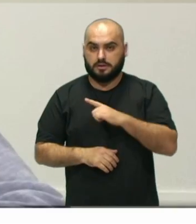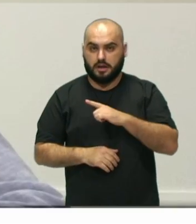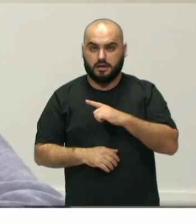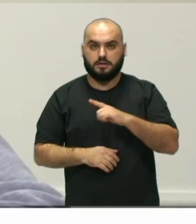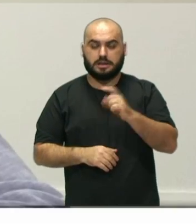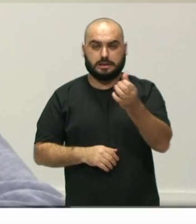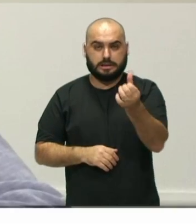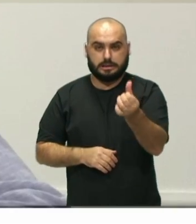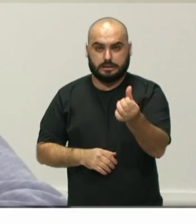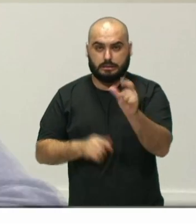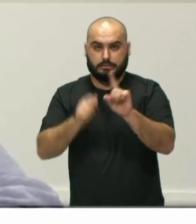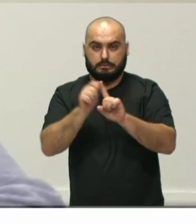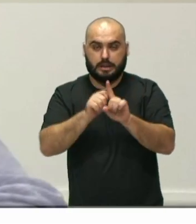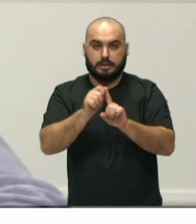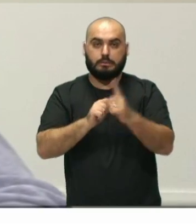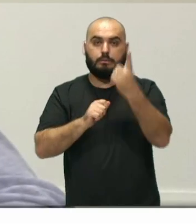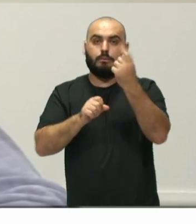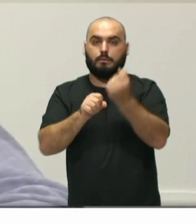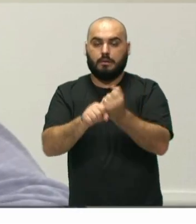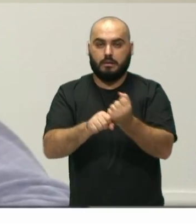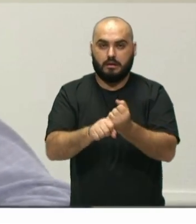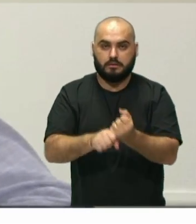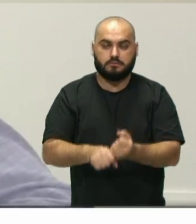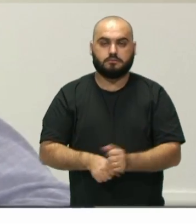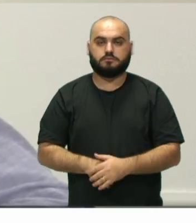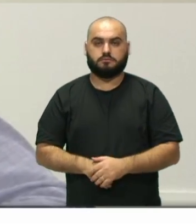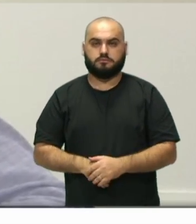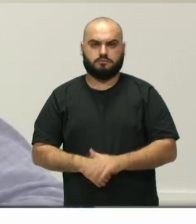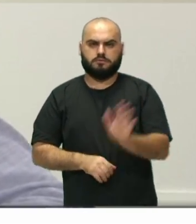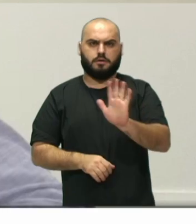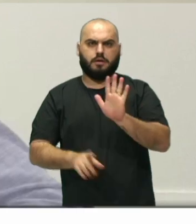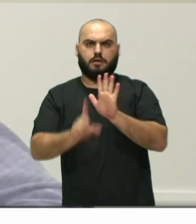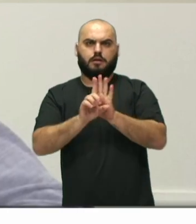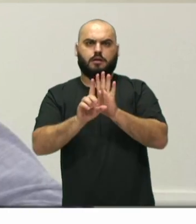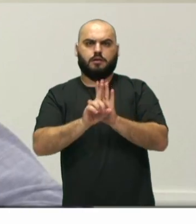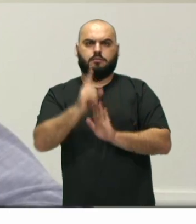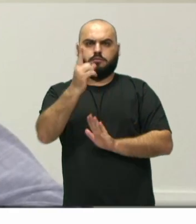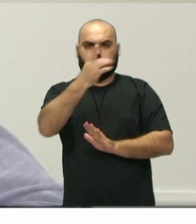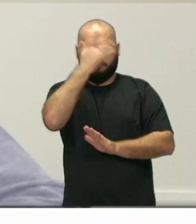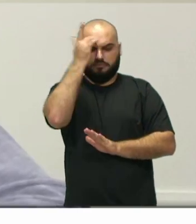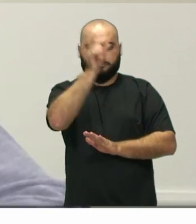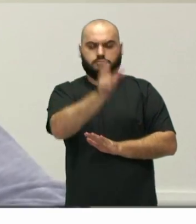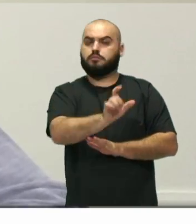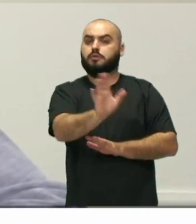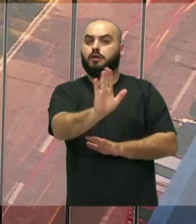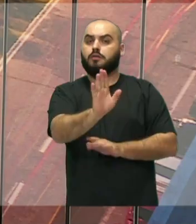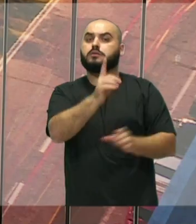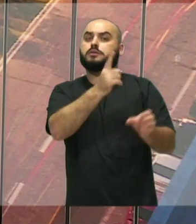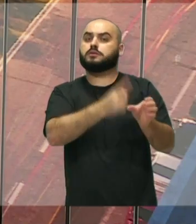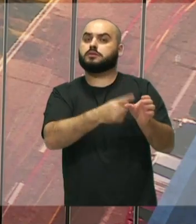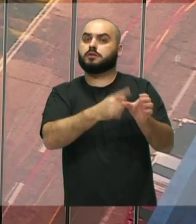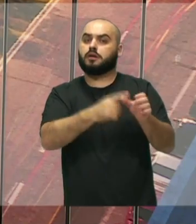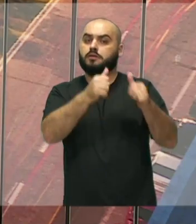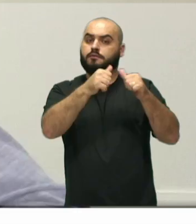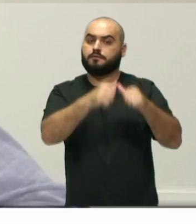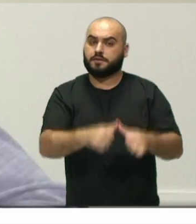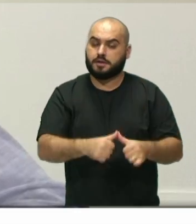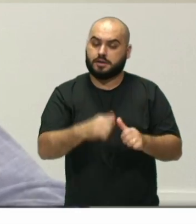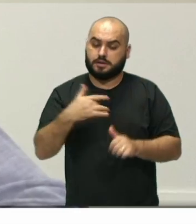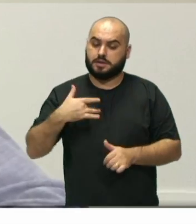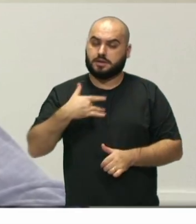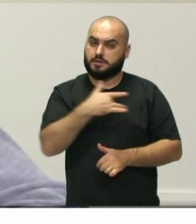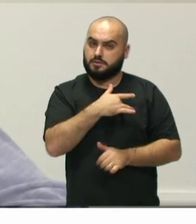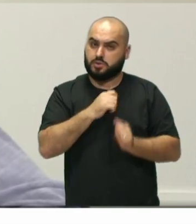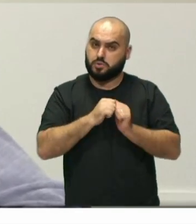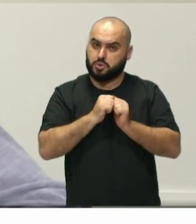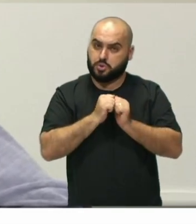6 meses, 1 ano, e não é uma lei para um governo, é uma lei que fica para a cidade e que fica para a saúde das pessoas, né?